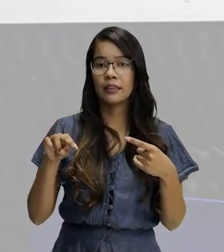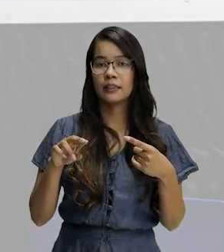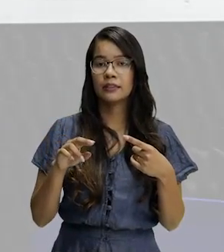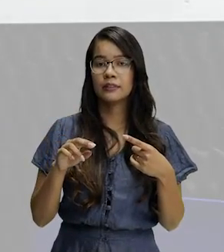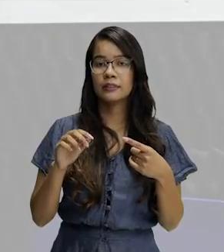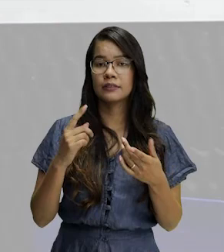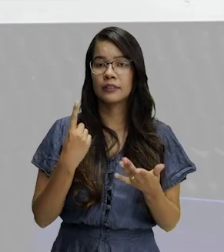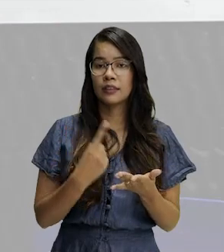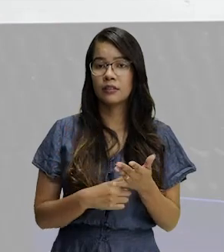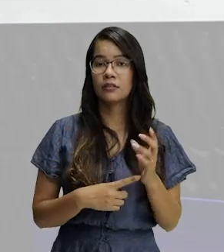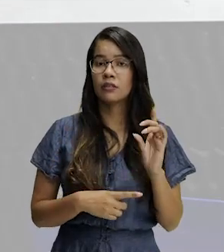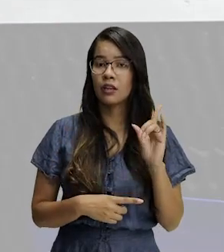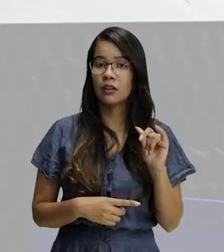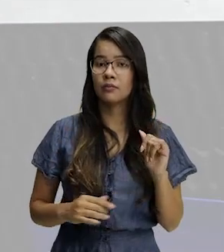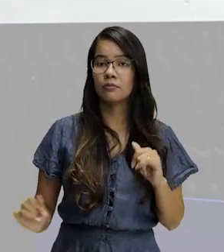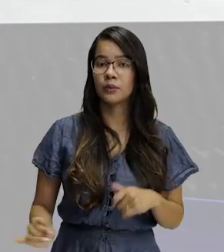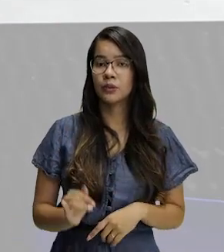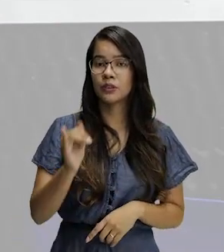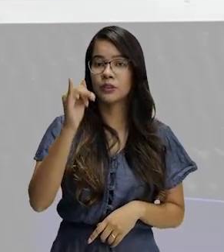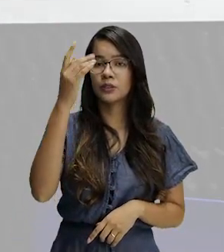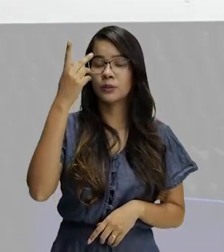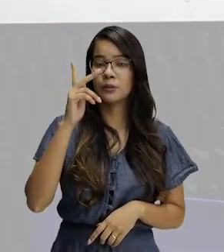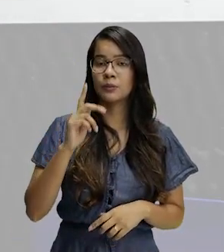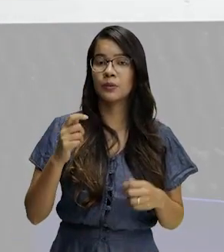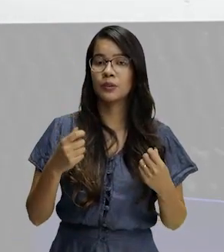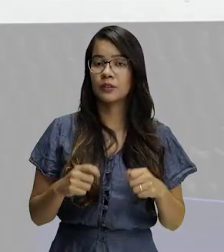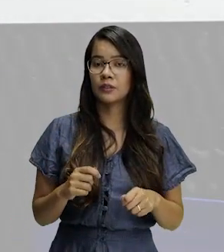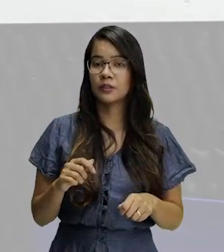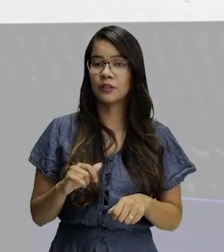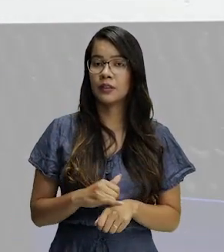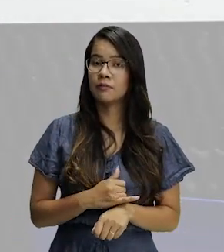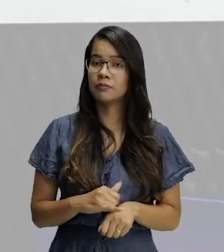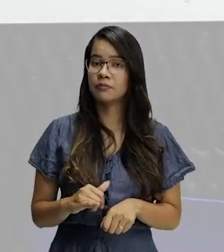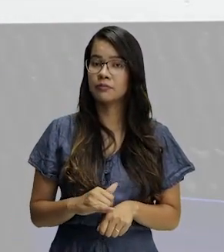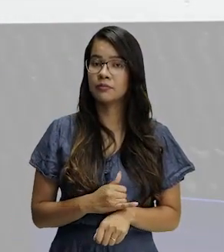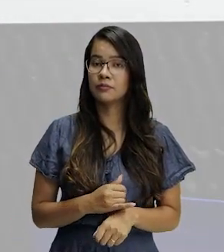tratados que vão ser importantes para poder articular